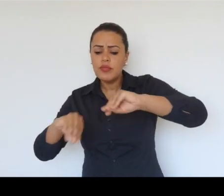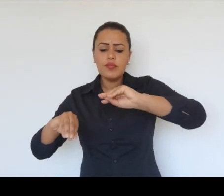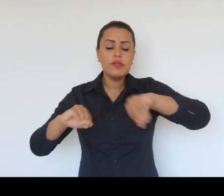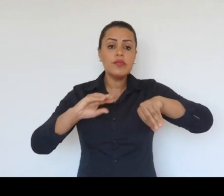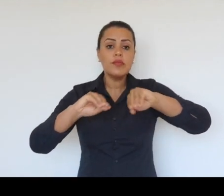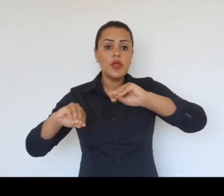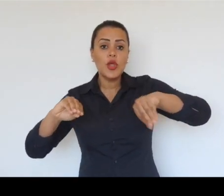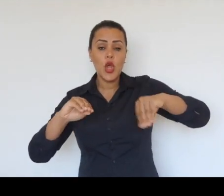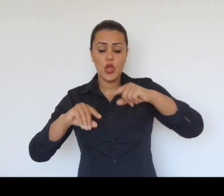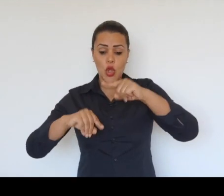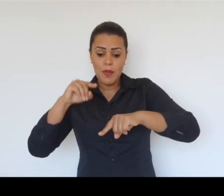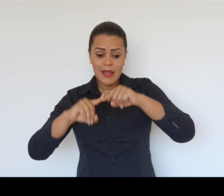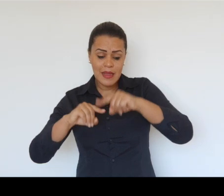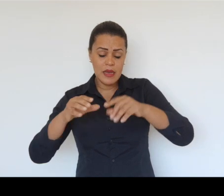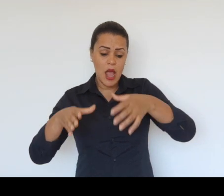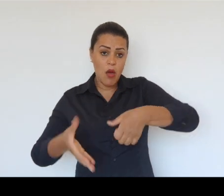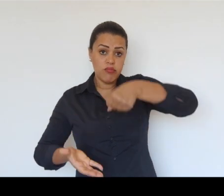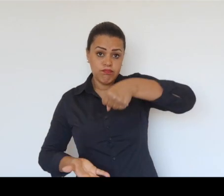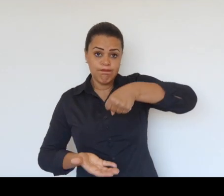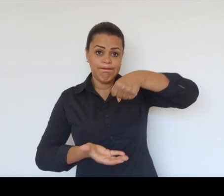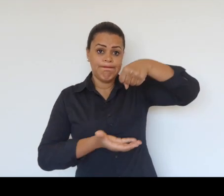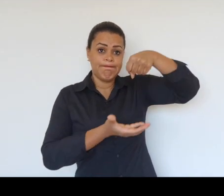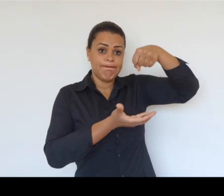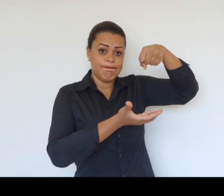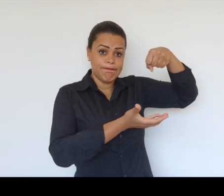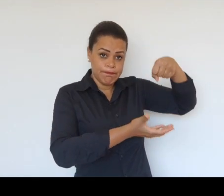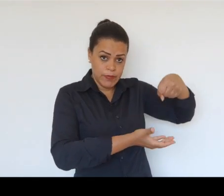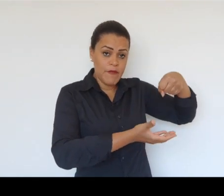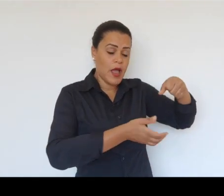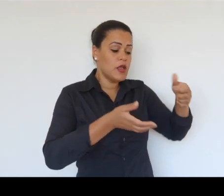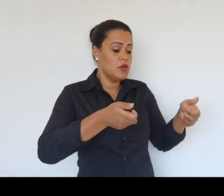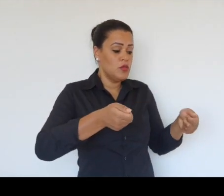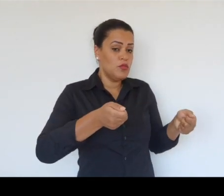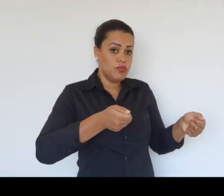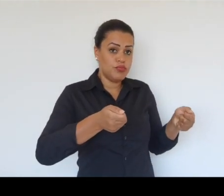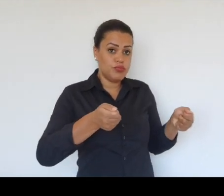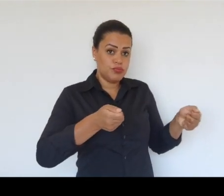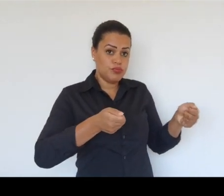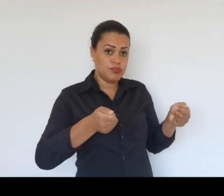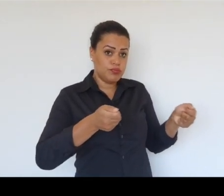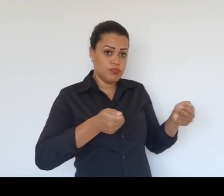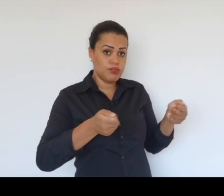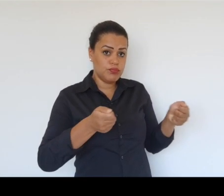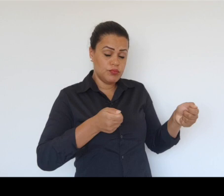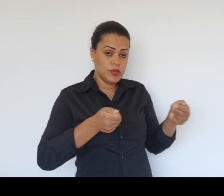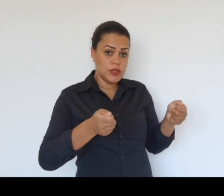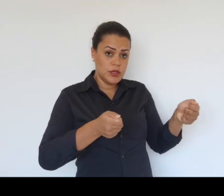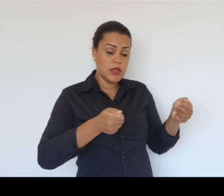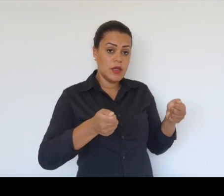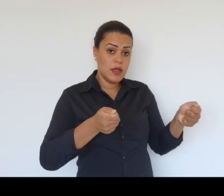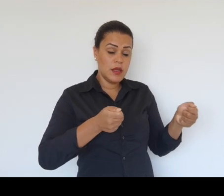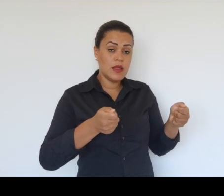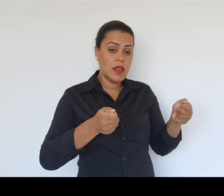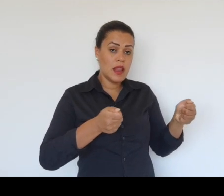né? A gente deposita nos baldes e depois isso vai para a peneira, né? Que é o que o pessoal está fazendo lá. A gente está